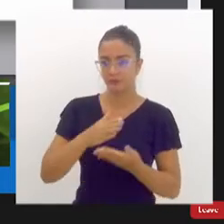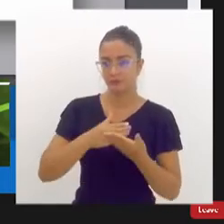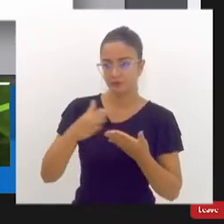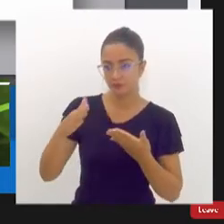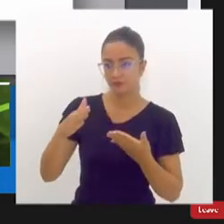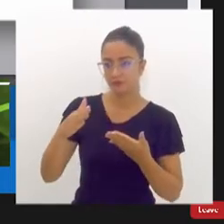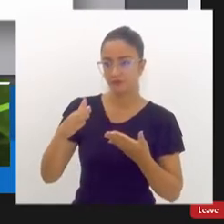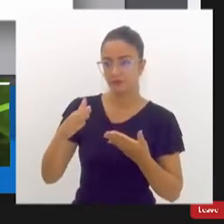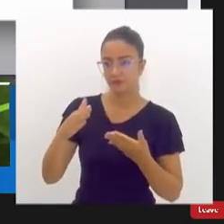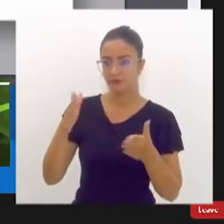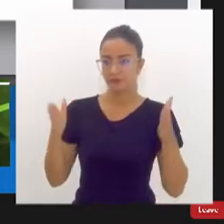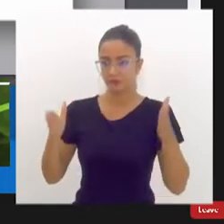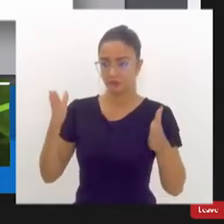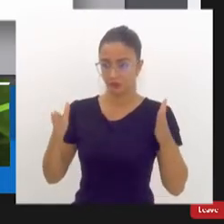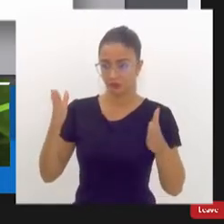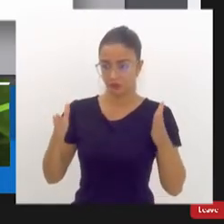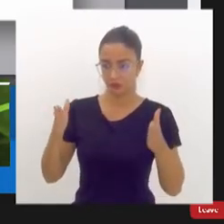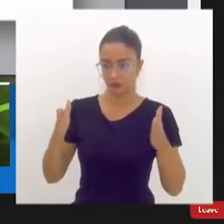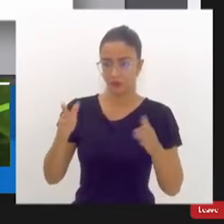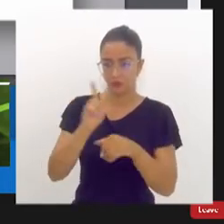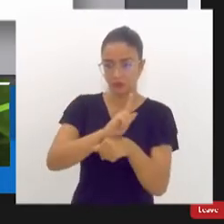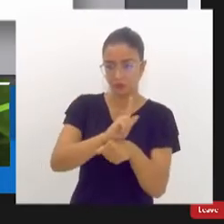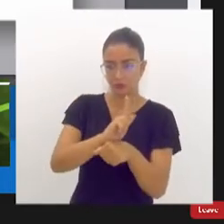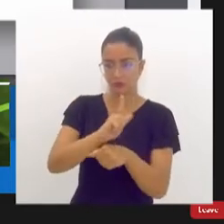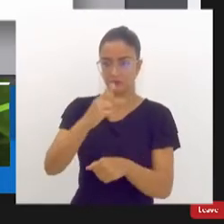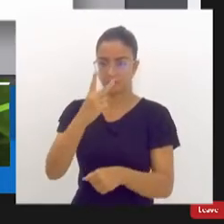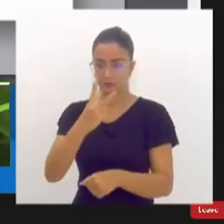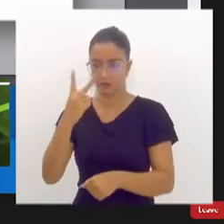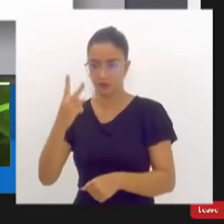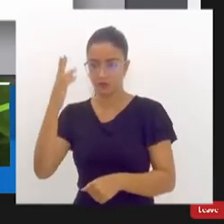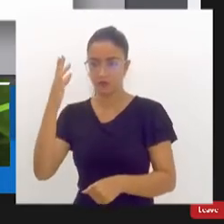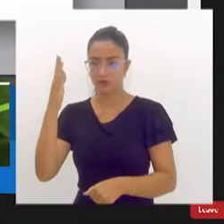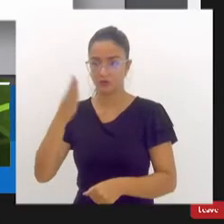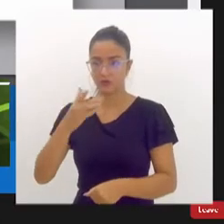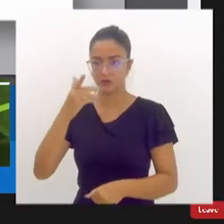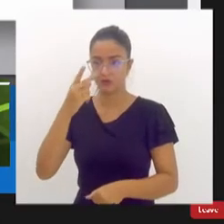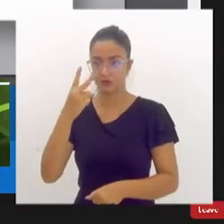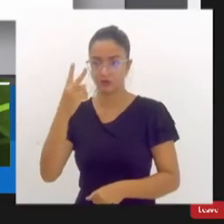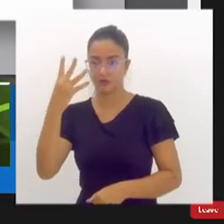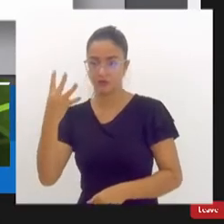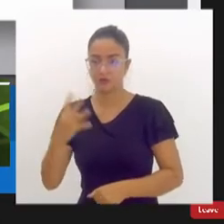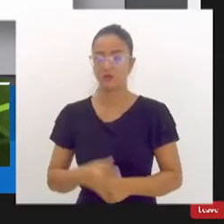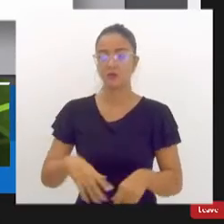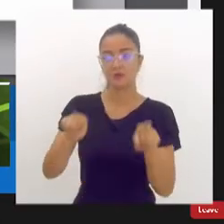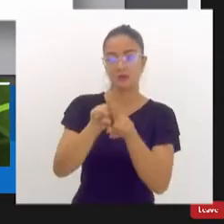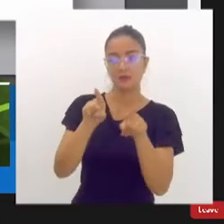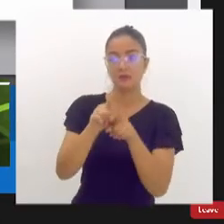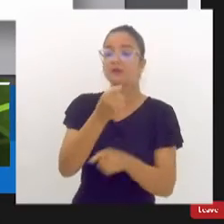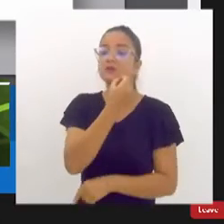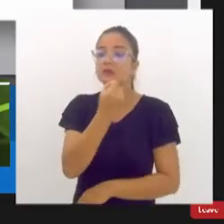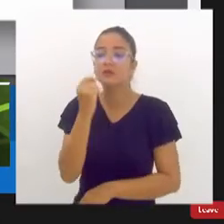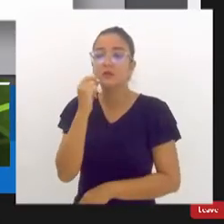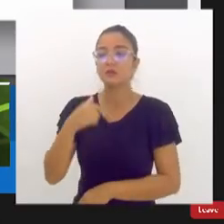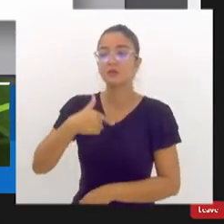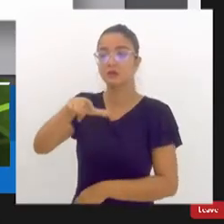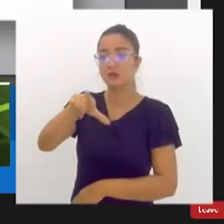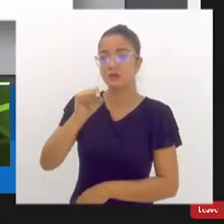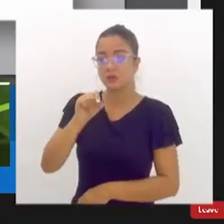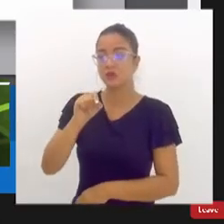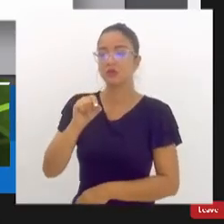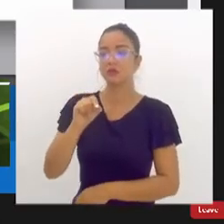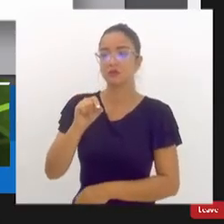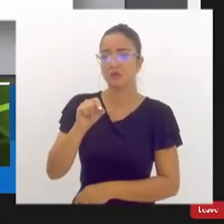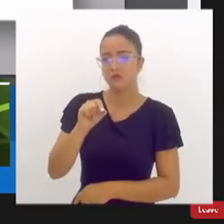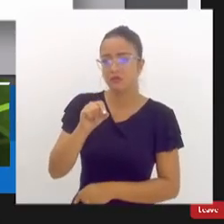gestão 2022-2024. A gente destaca também que em setembro houve eleição dos presidentes e vice-presidentes